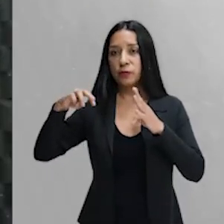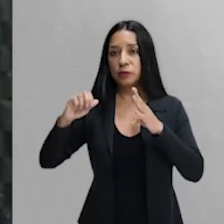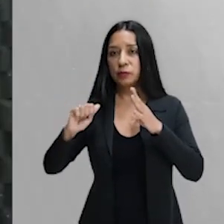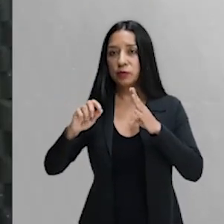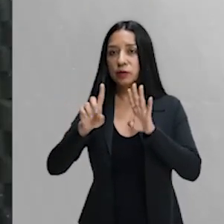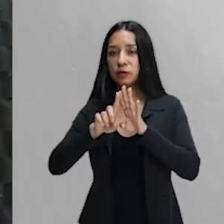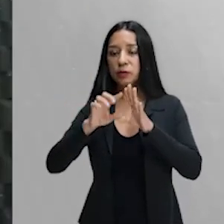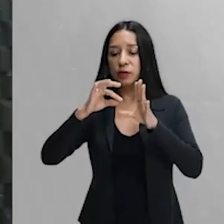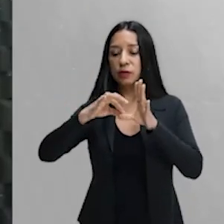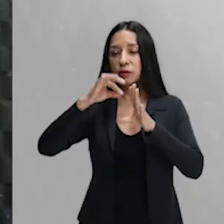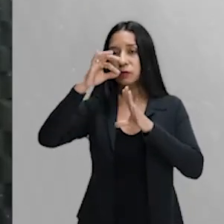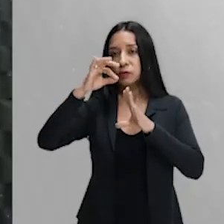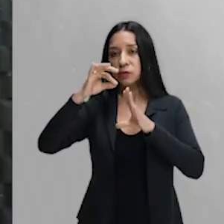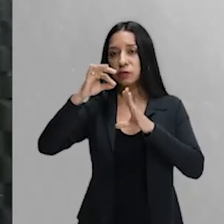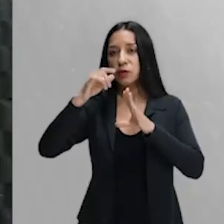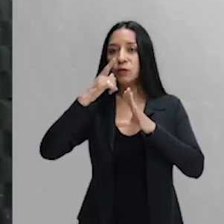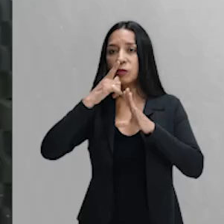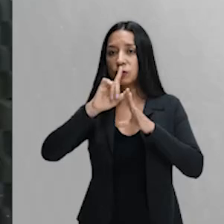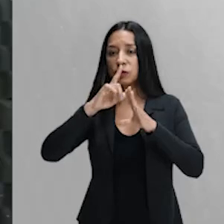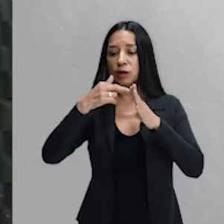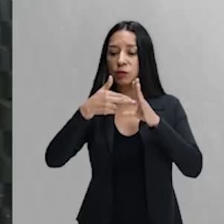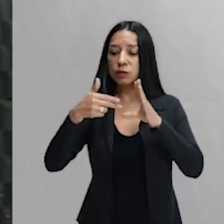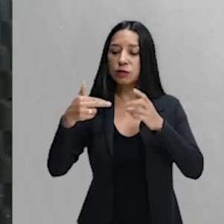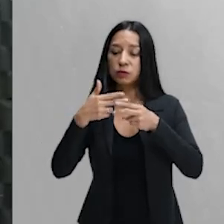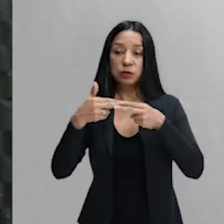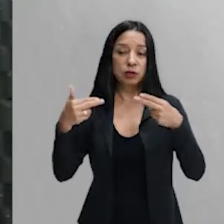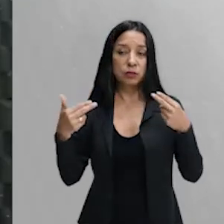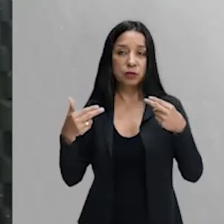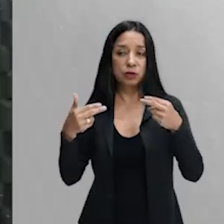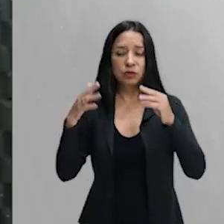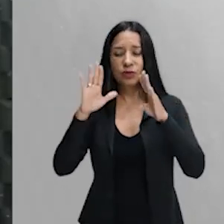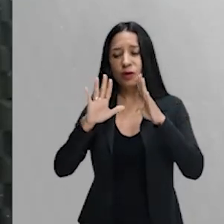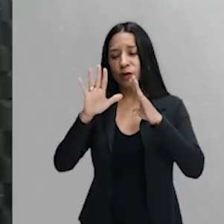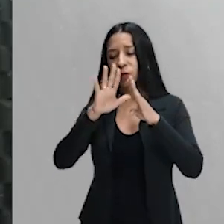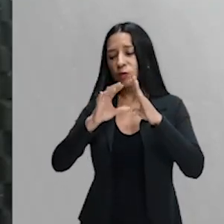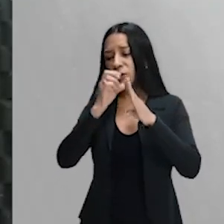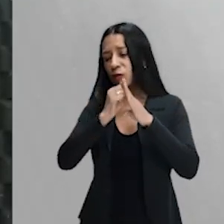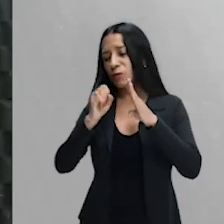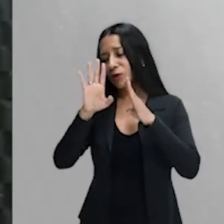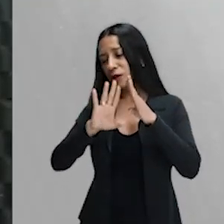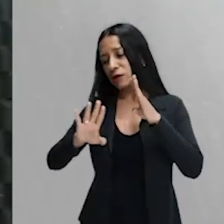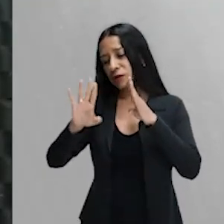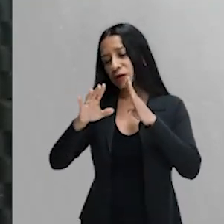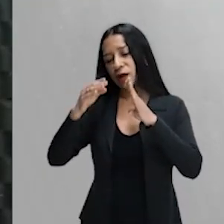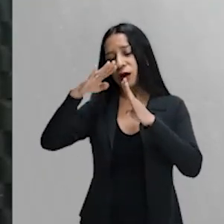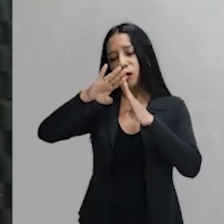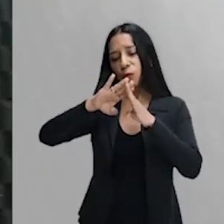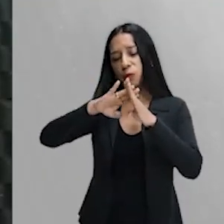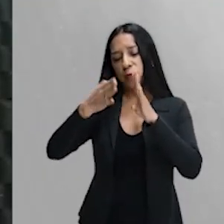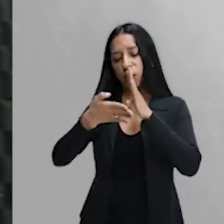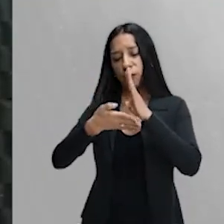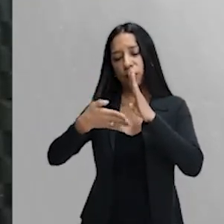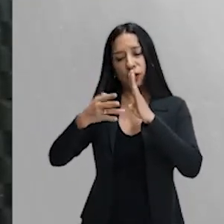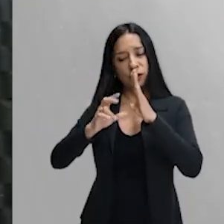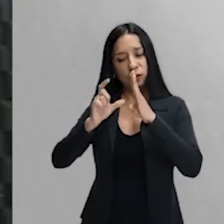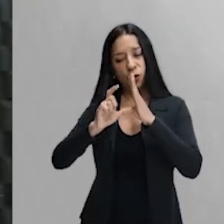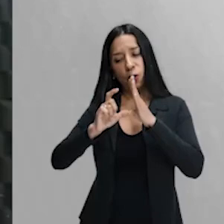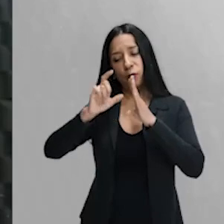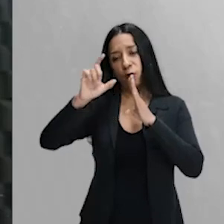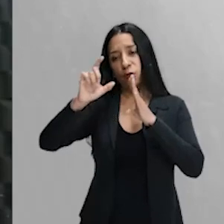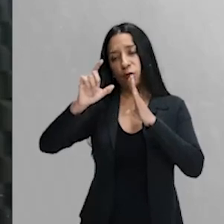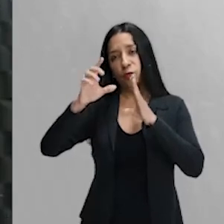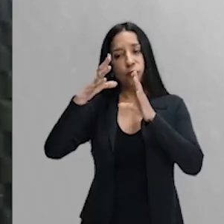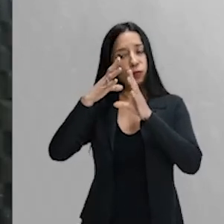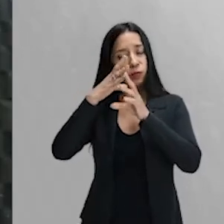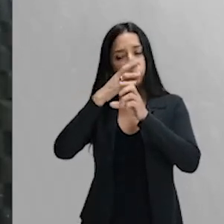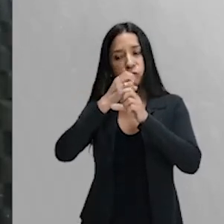Aí você consegue, com esses elementos, calcular a área lateral, calcular a área da base, calcular o volume, calcular